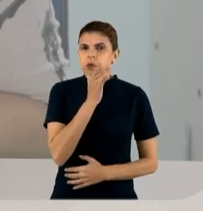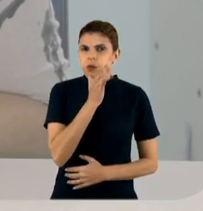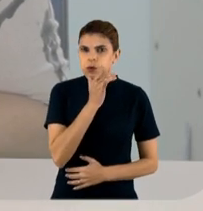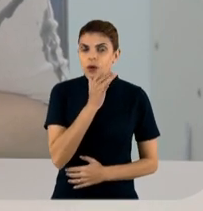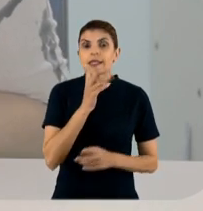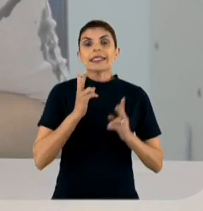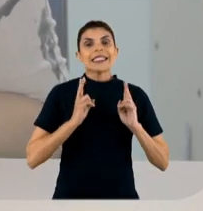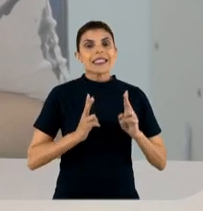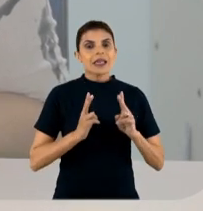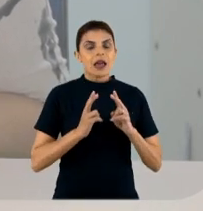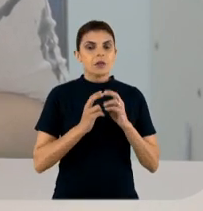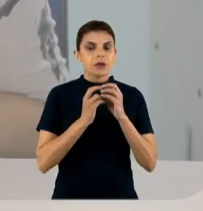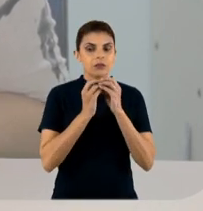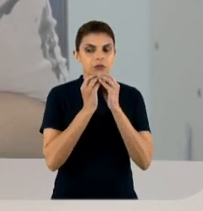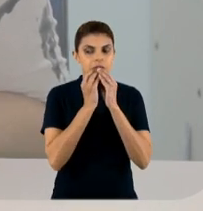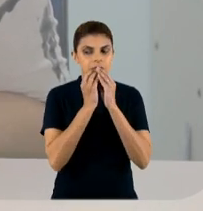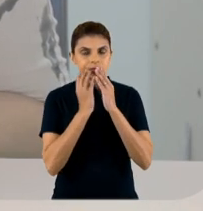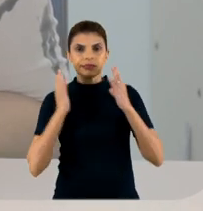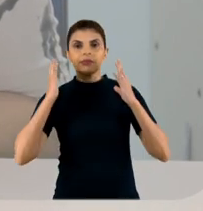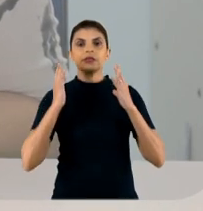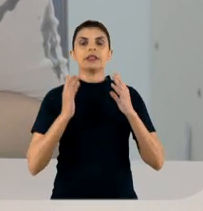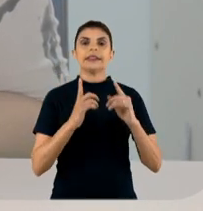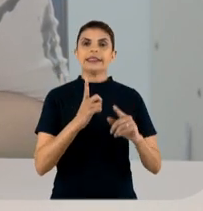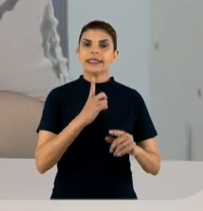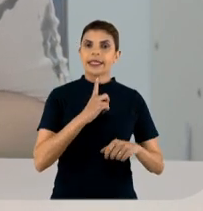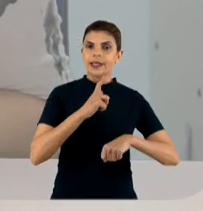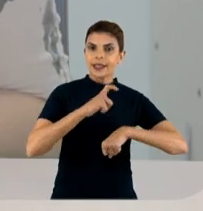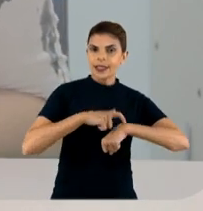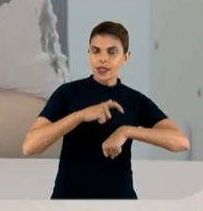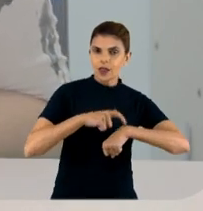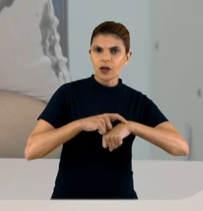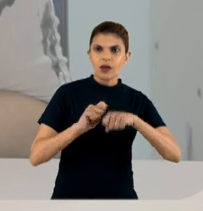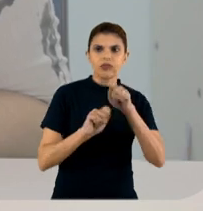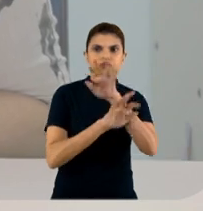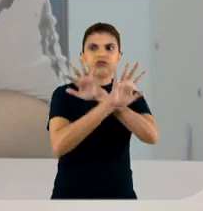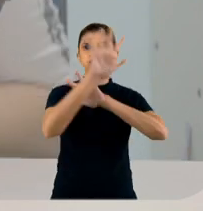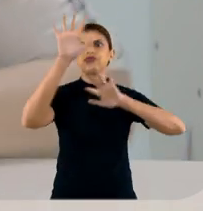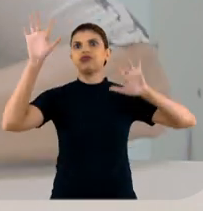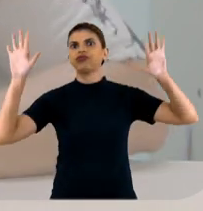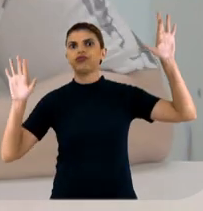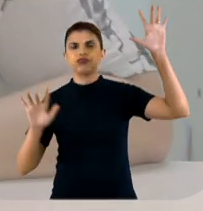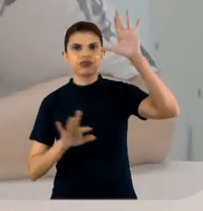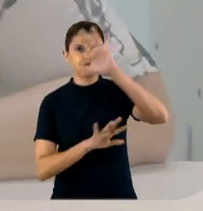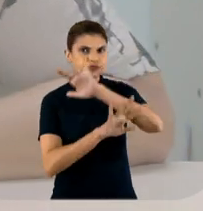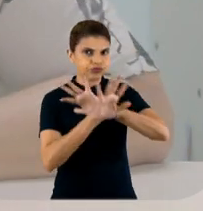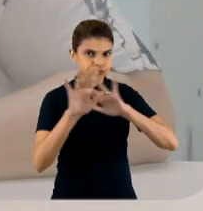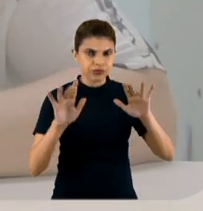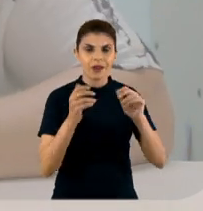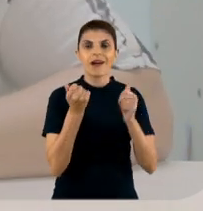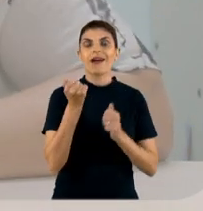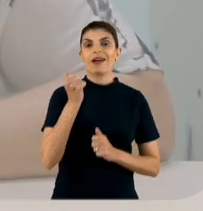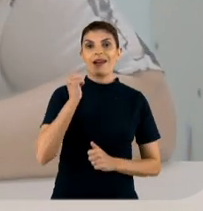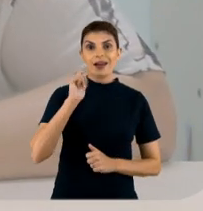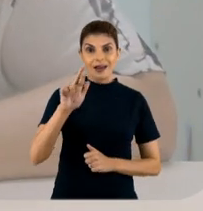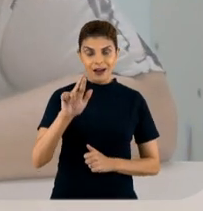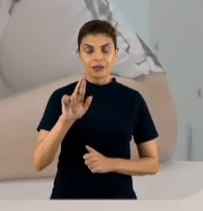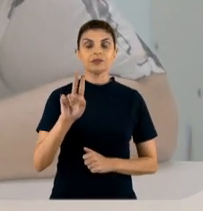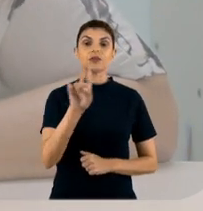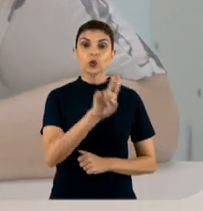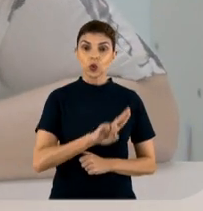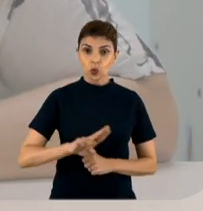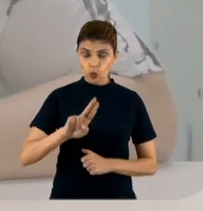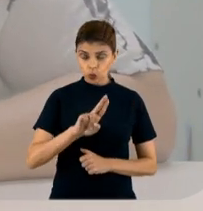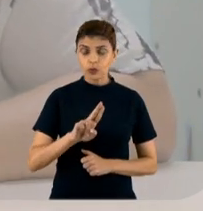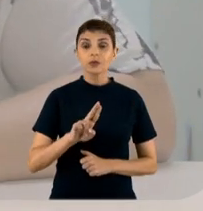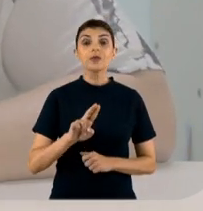tempo ela sempre vaza Então vai ter uma maior aerossolização do ambiente quando você usa